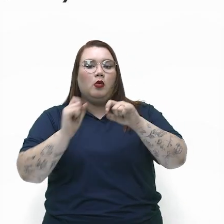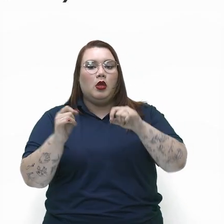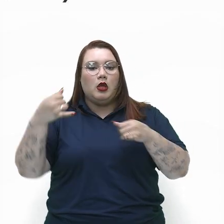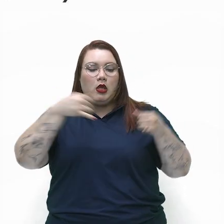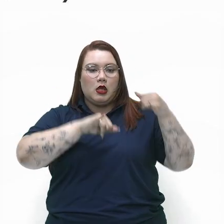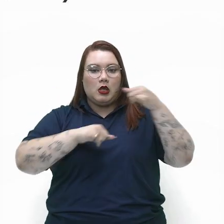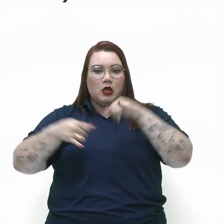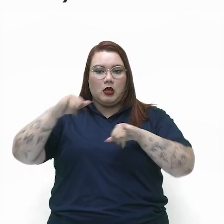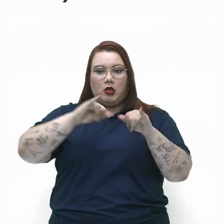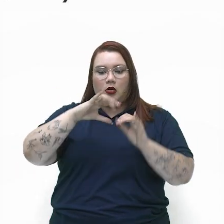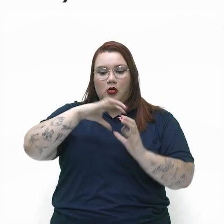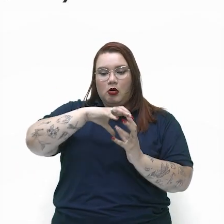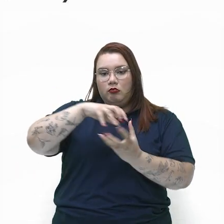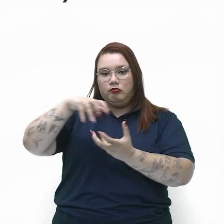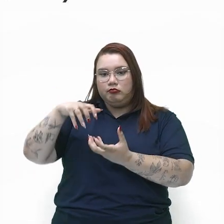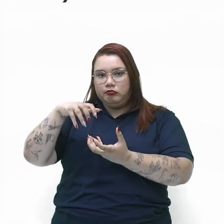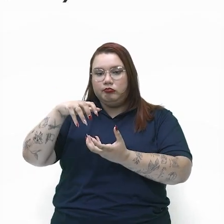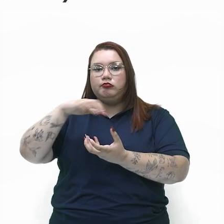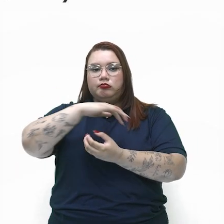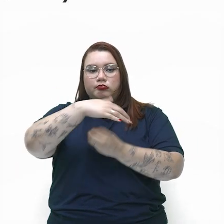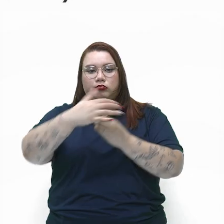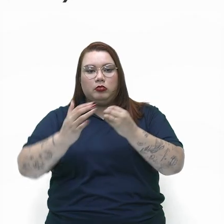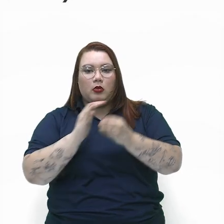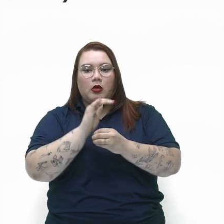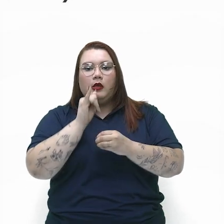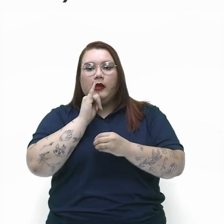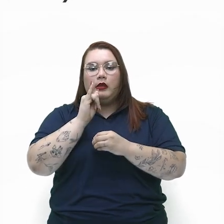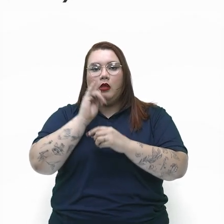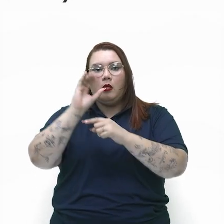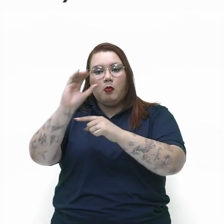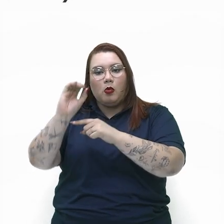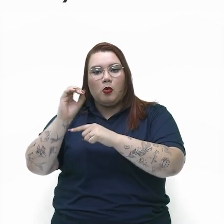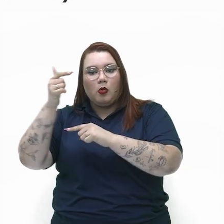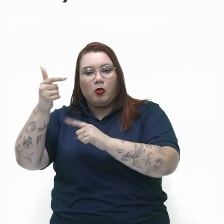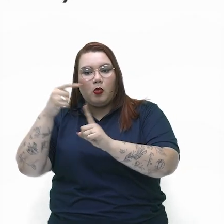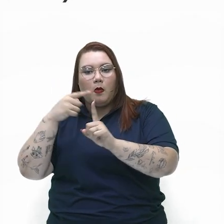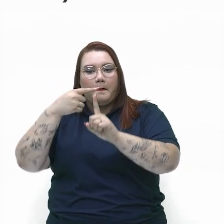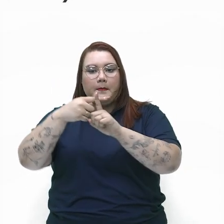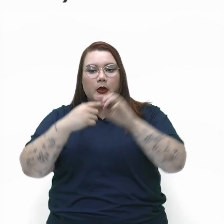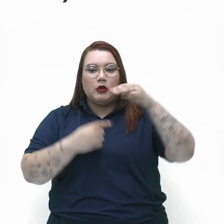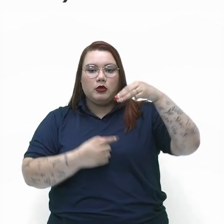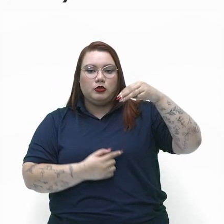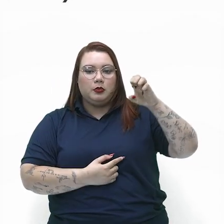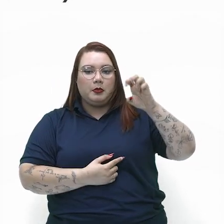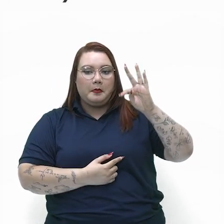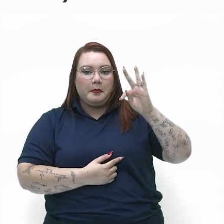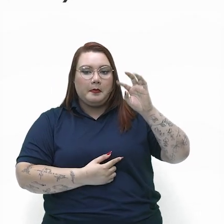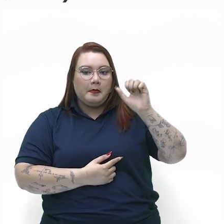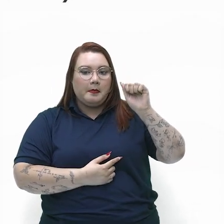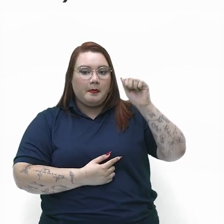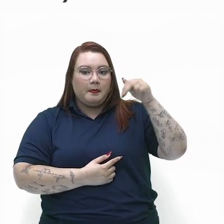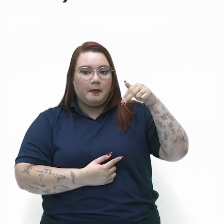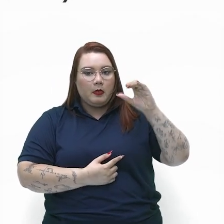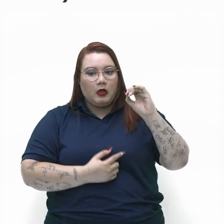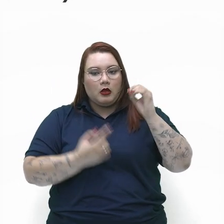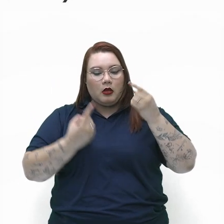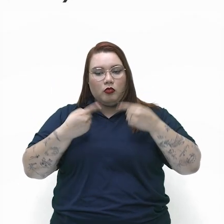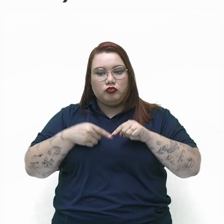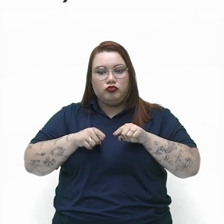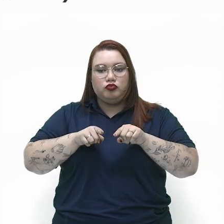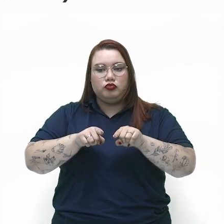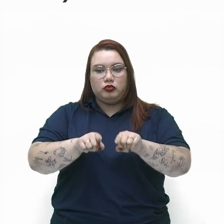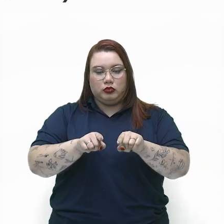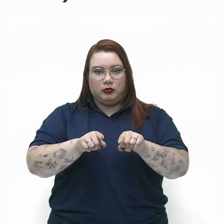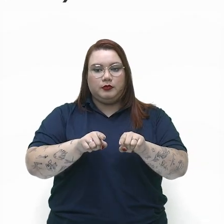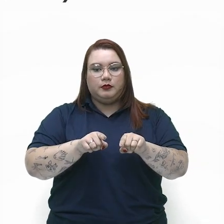um desequilíbrio químico atmosférico, por exemplo, a presença de oxigênio e o gás metano simultaneamente,